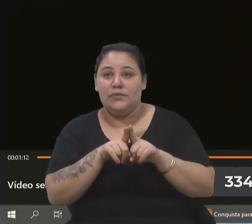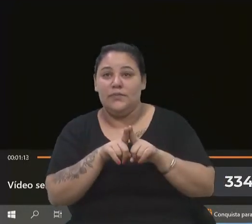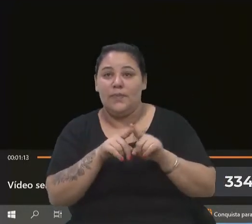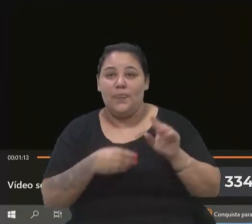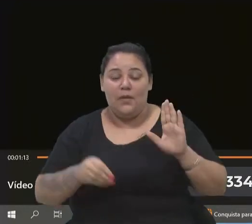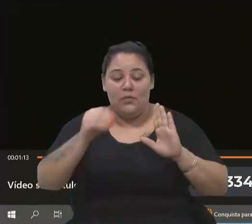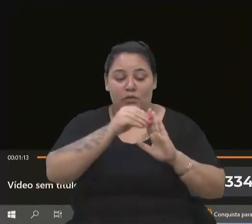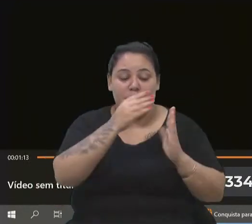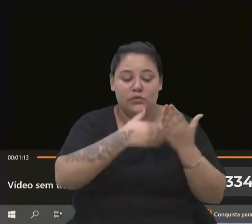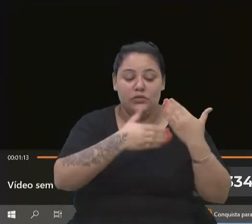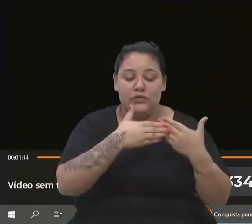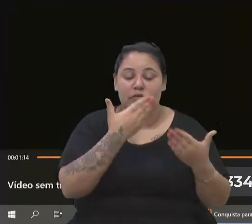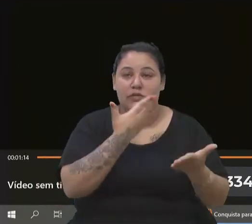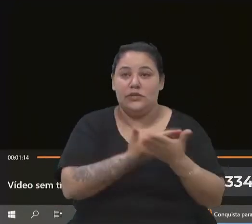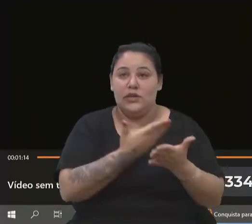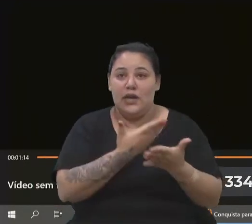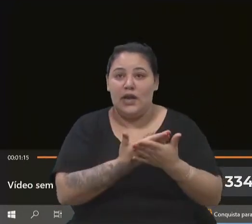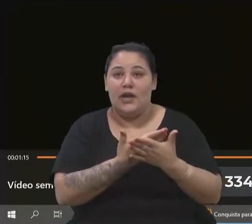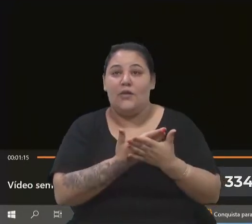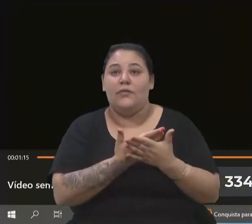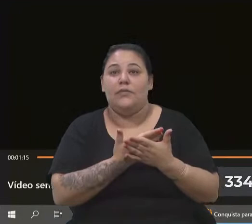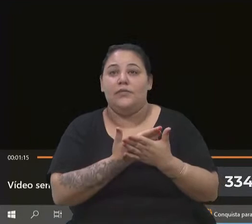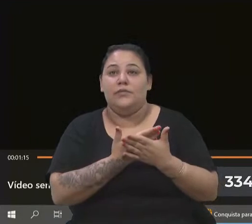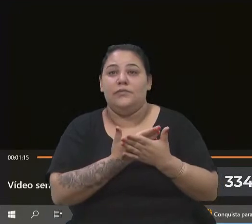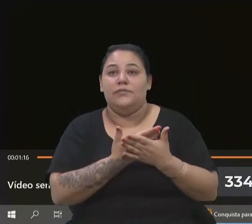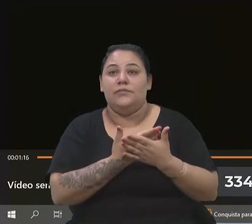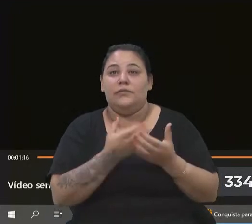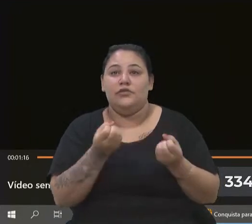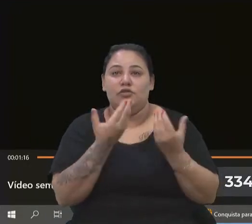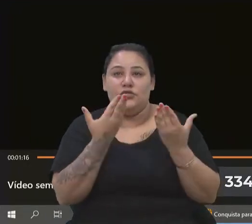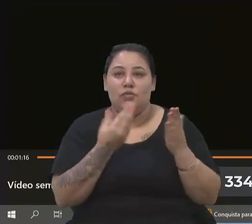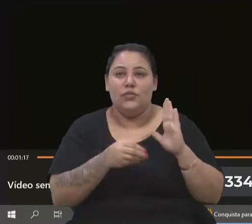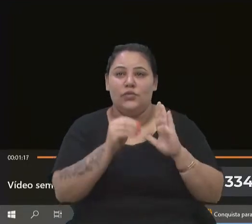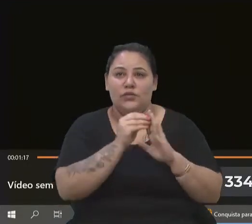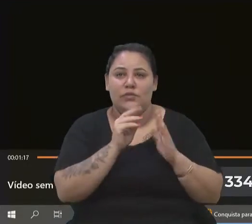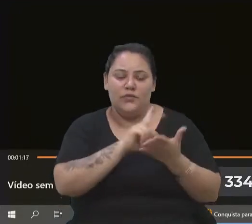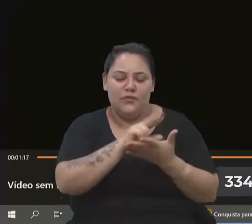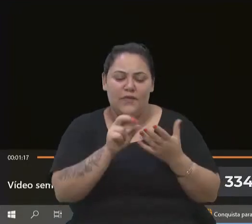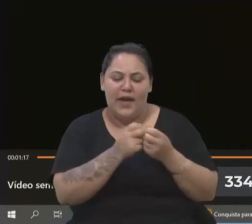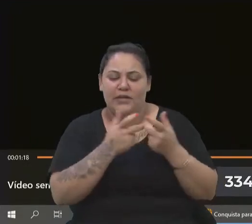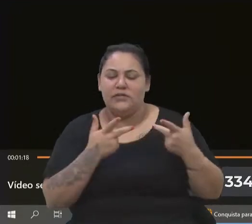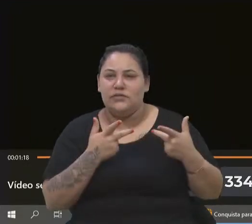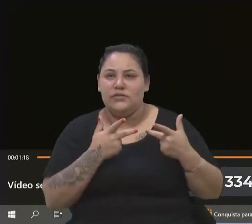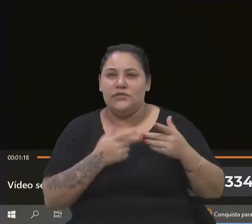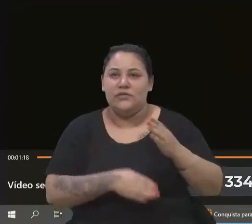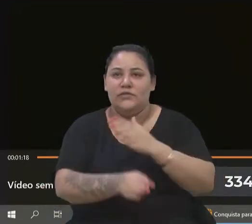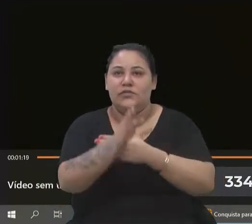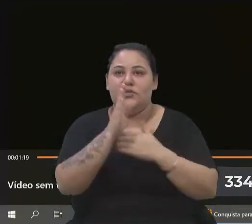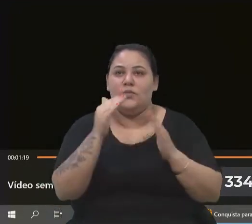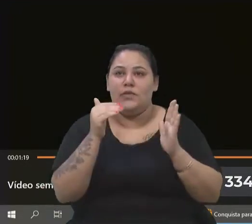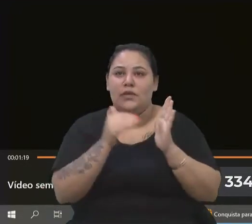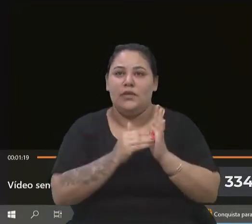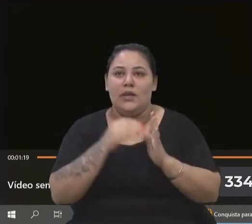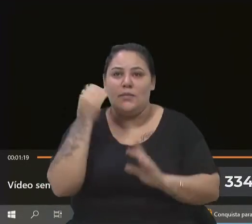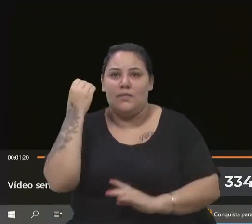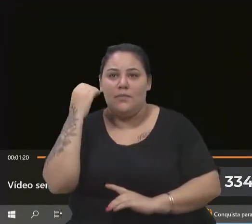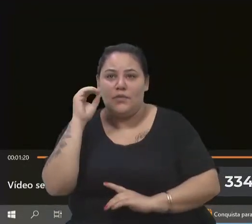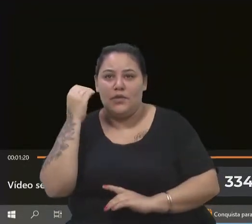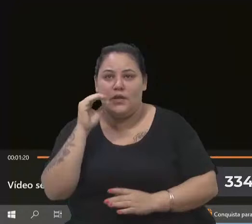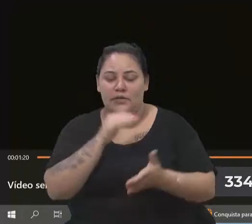data show, quadro de vidro. Fomos diversas vezes a Porto Alegre, na obras na